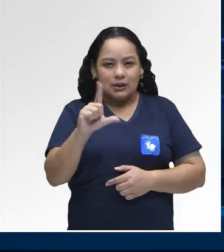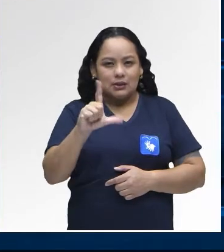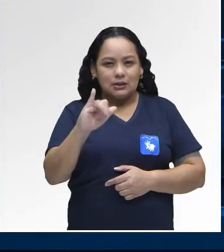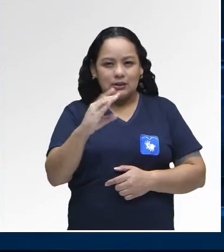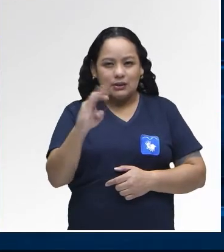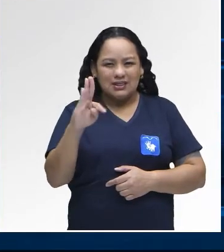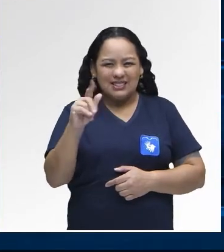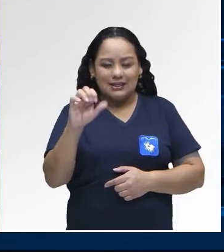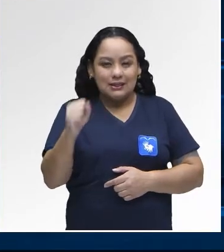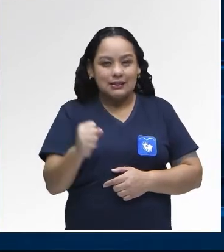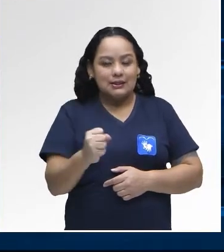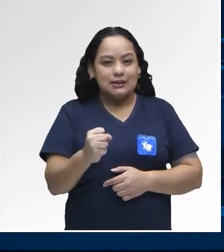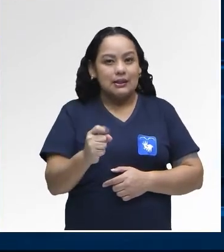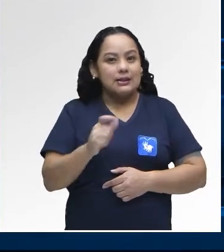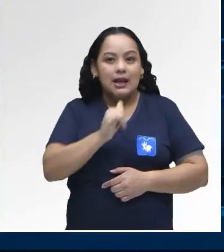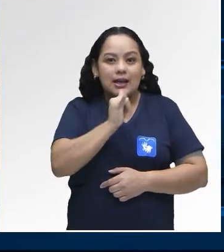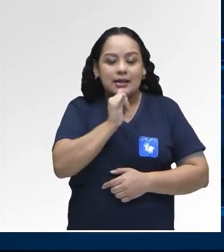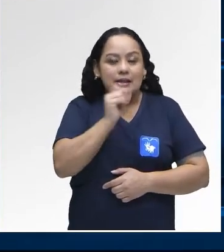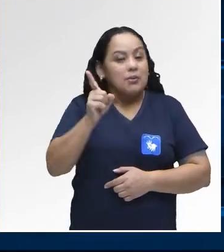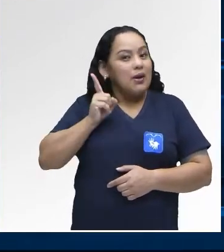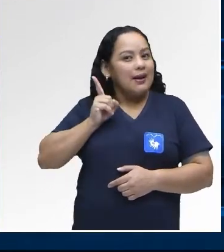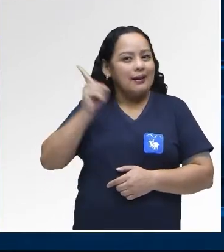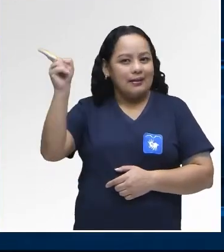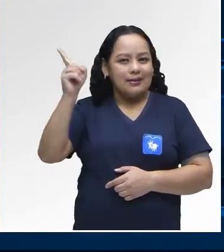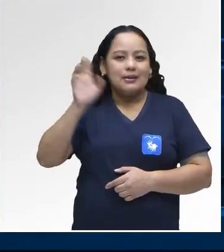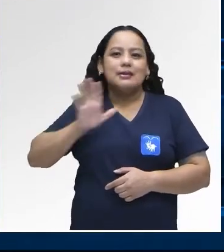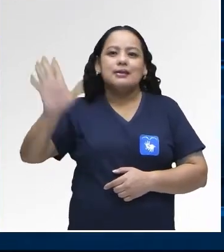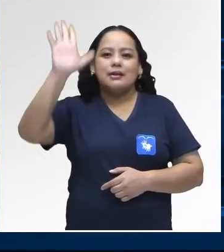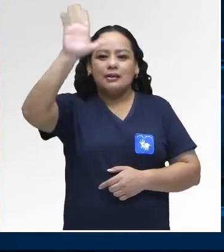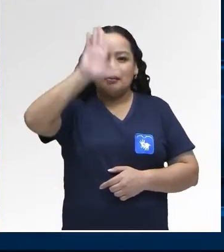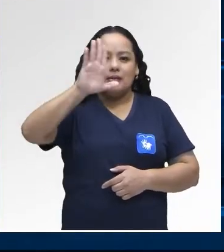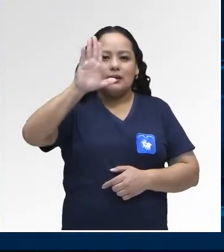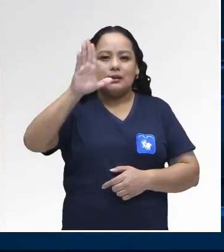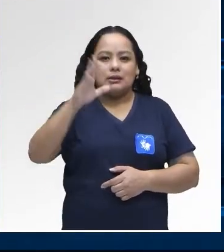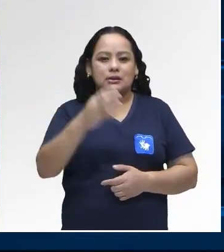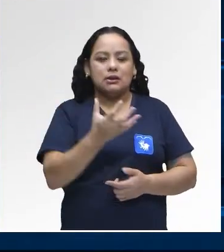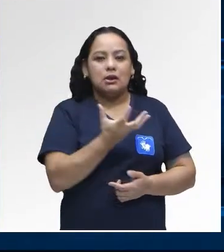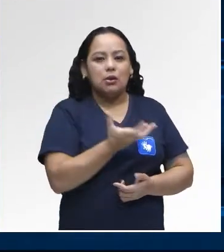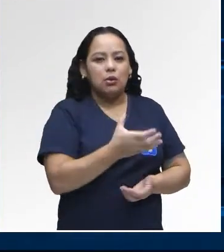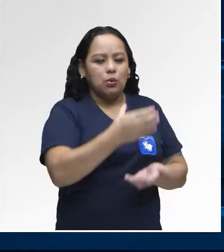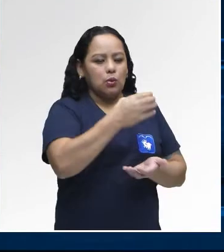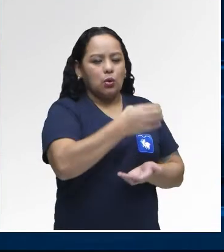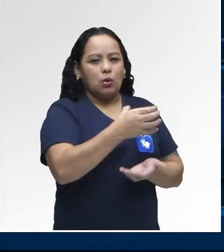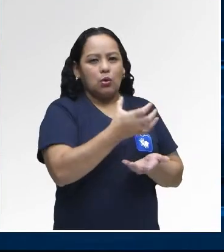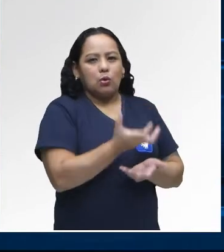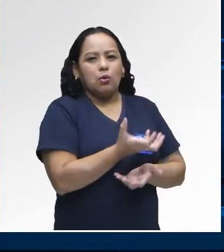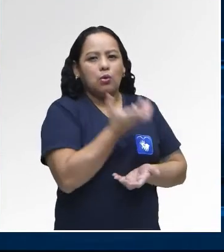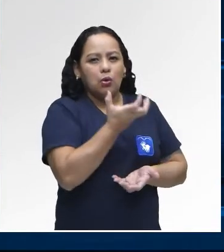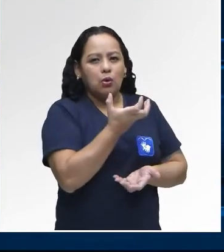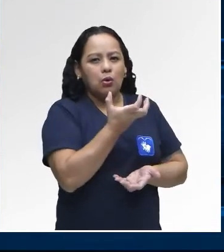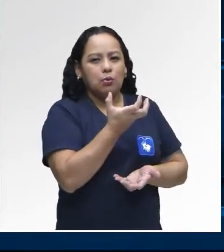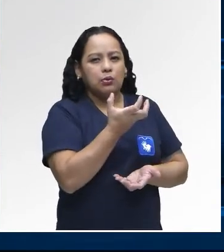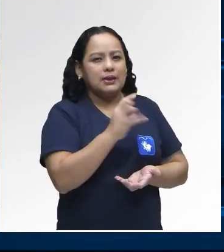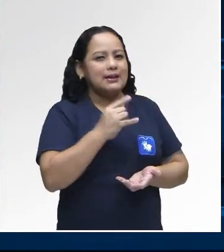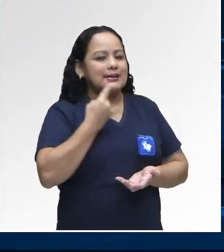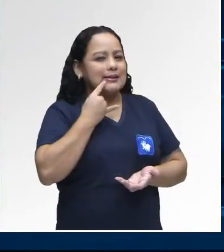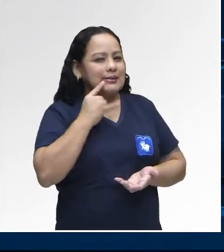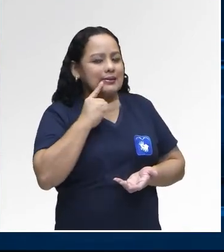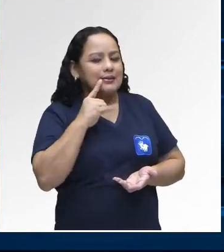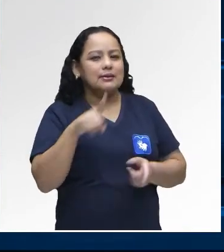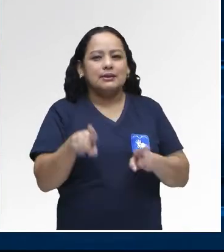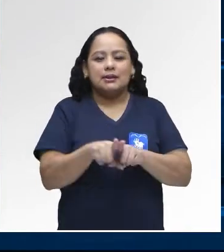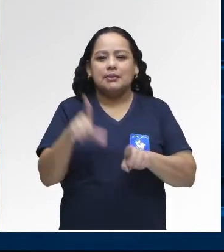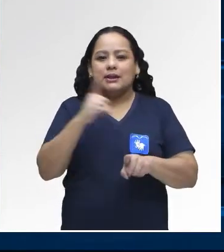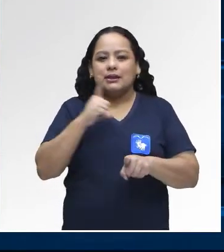essas da imagem, né? Onde vocês podem observar aqui, ó, um copo de uísque, né? Que contém álcool. Aqui nós temos também